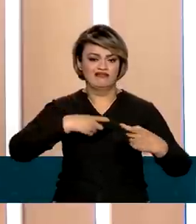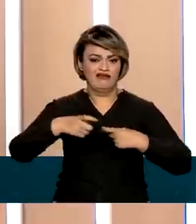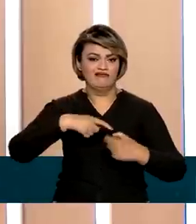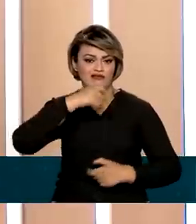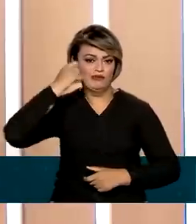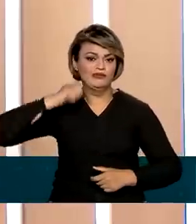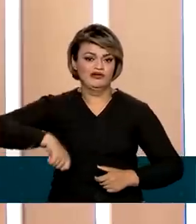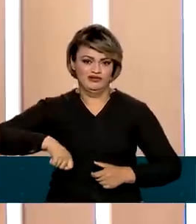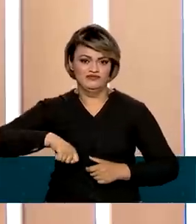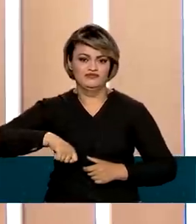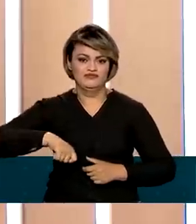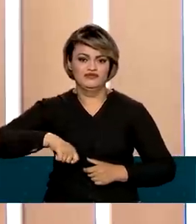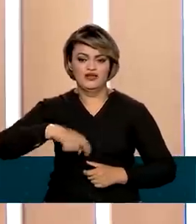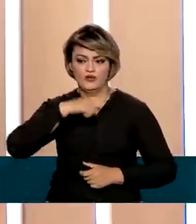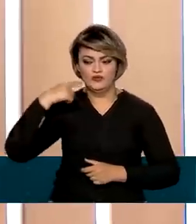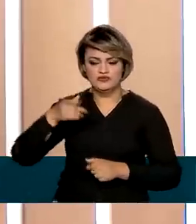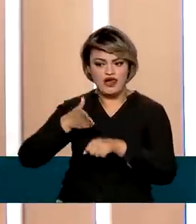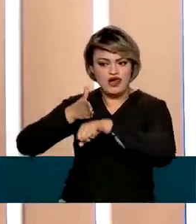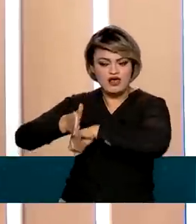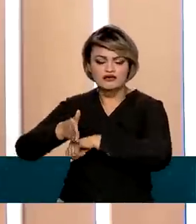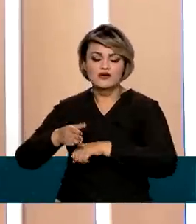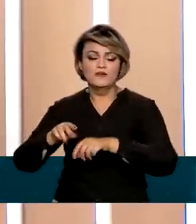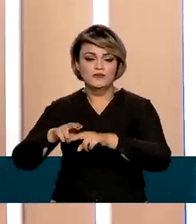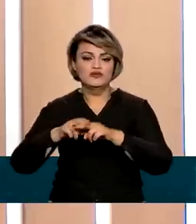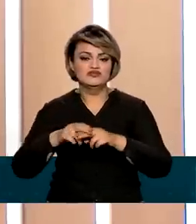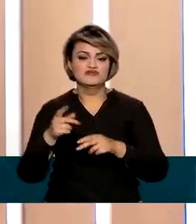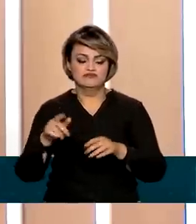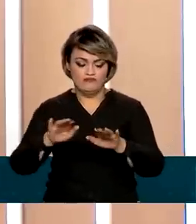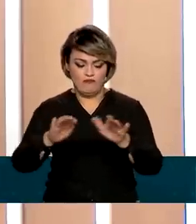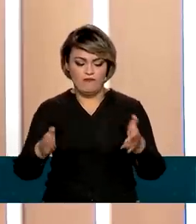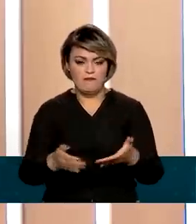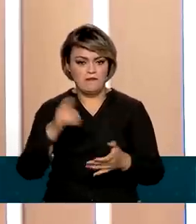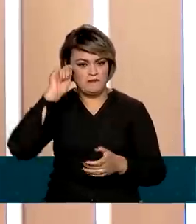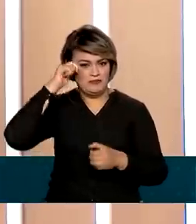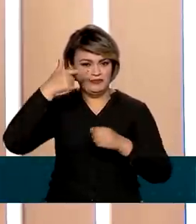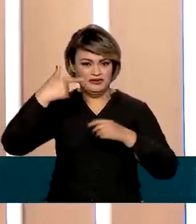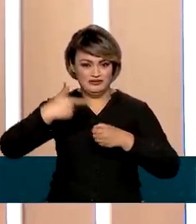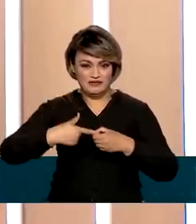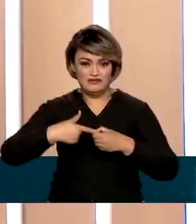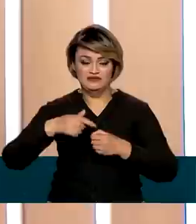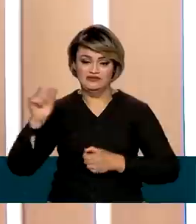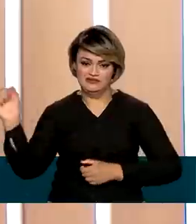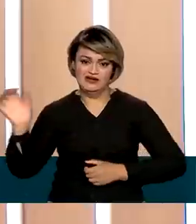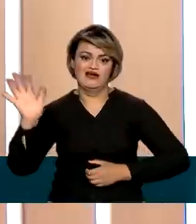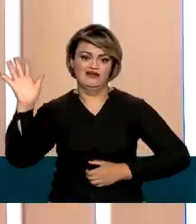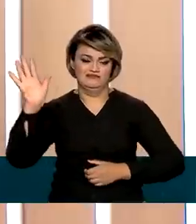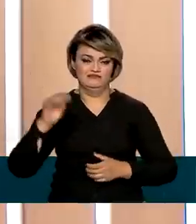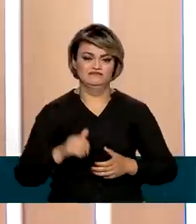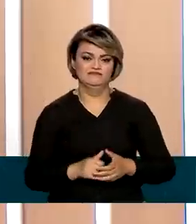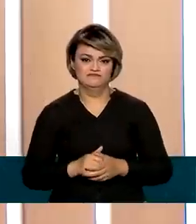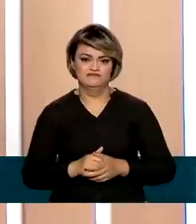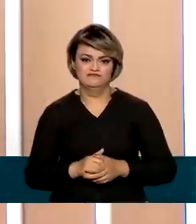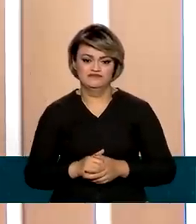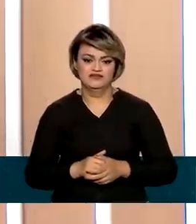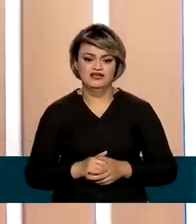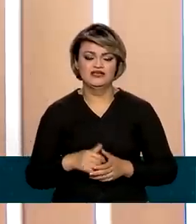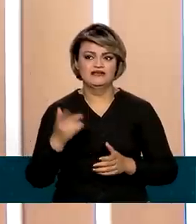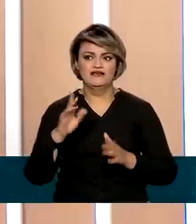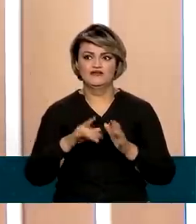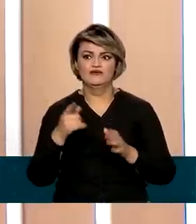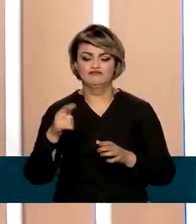após invasão pela Rússia que fez com que o preço do barril de petróleo no mercado nacional disparasse